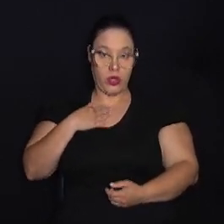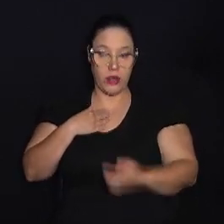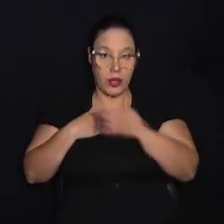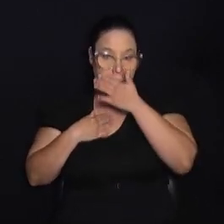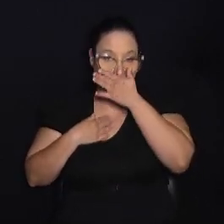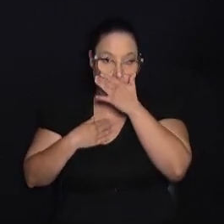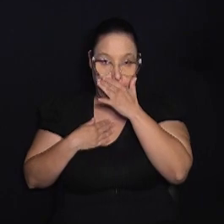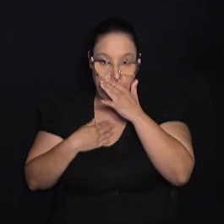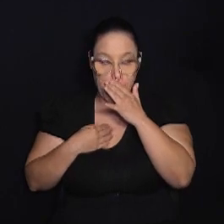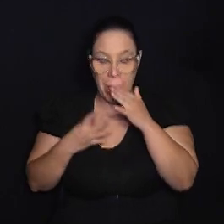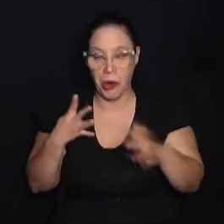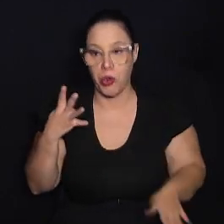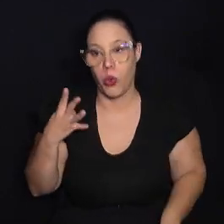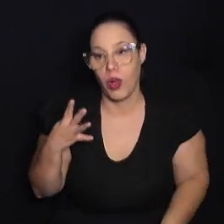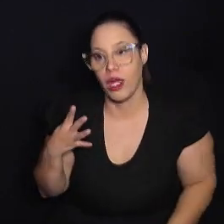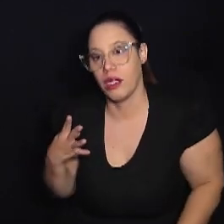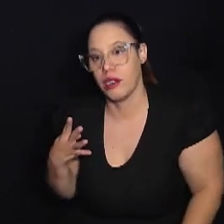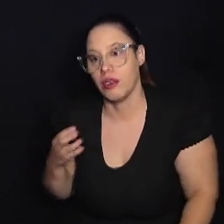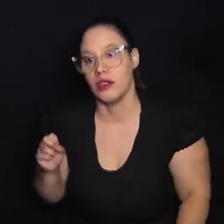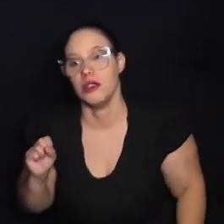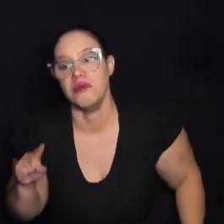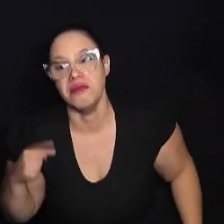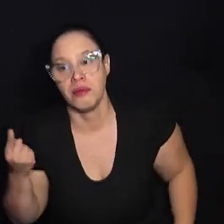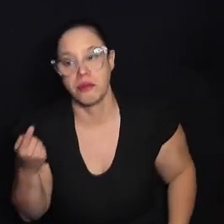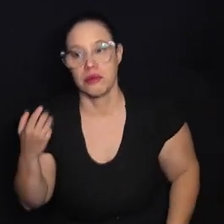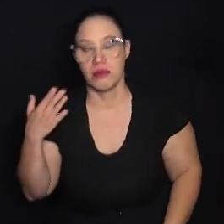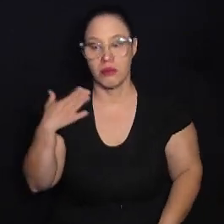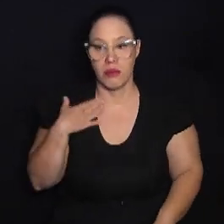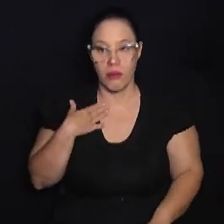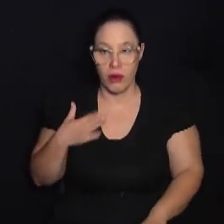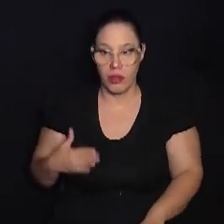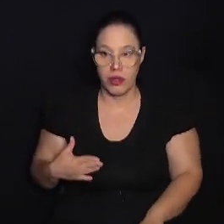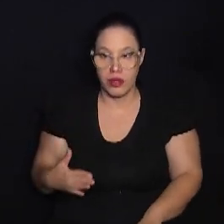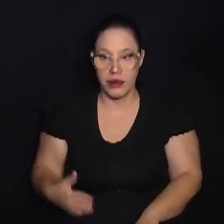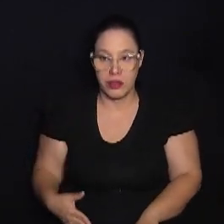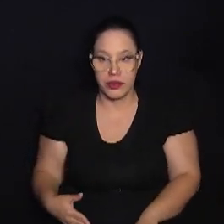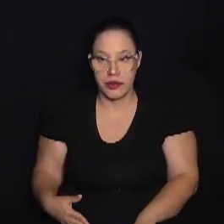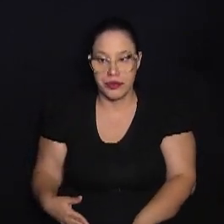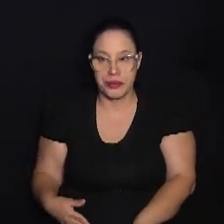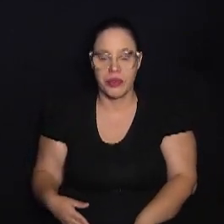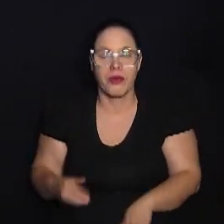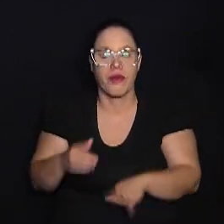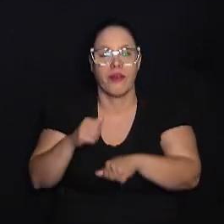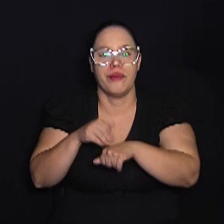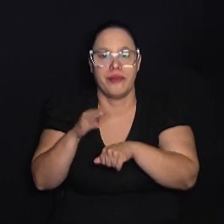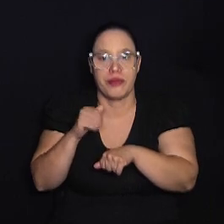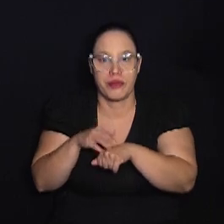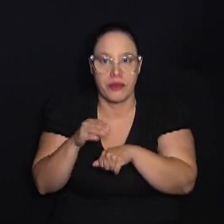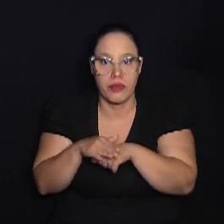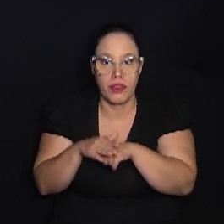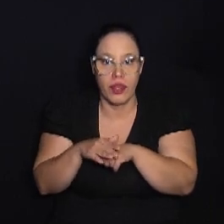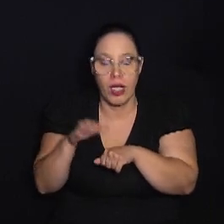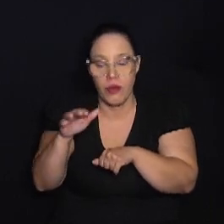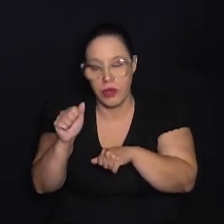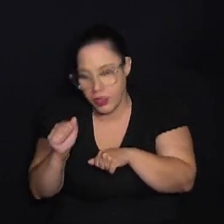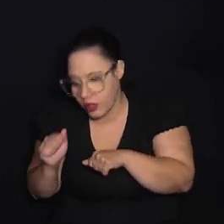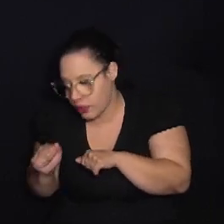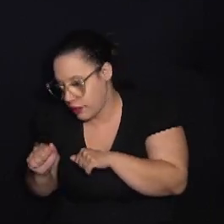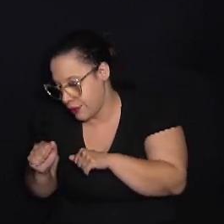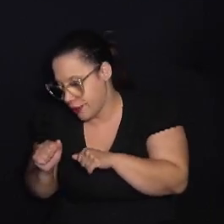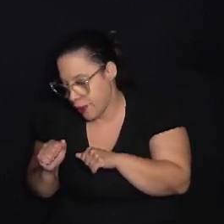da mandíbula ou em outros órgãos. Quanto mais você se aproxima das lesões avançadas,